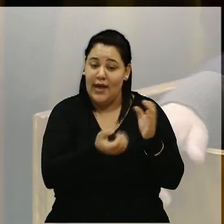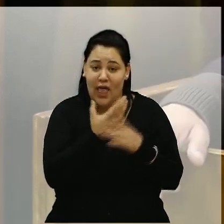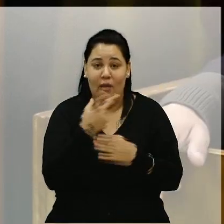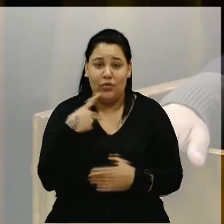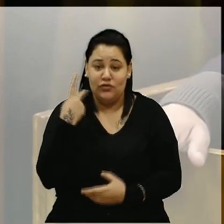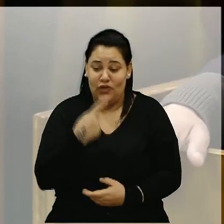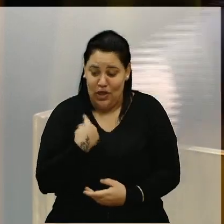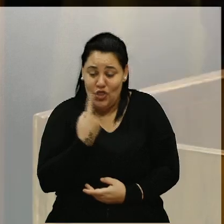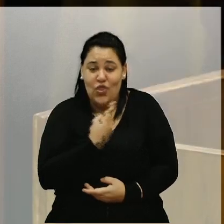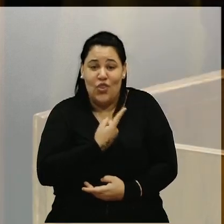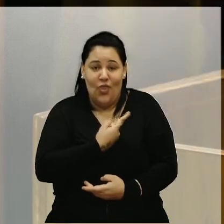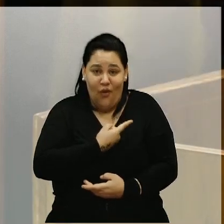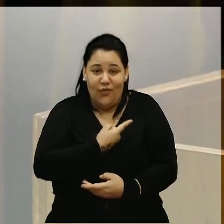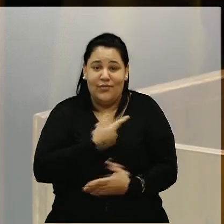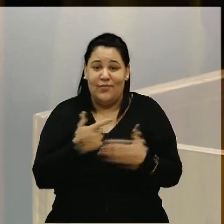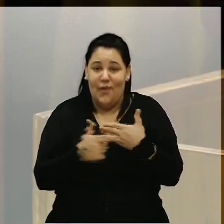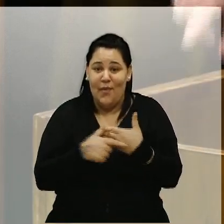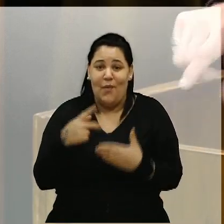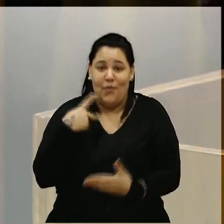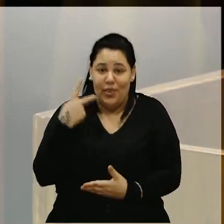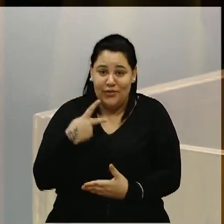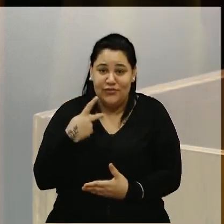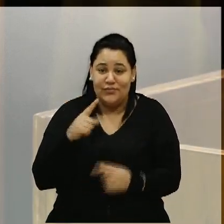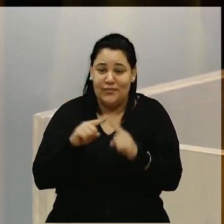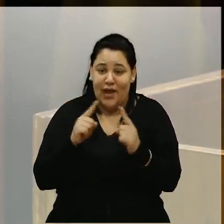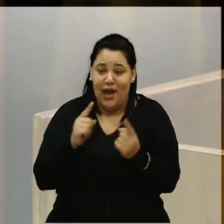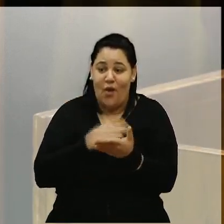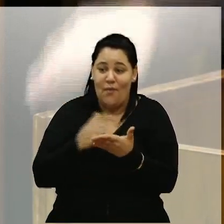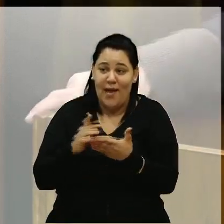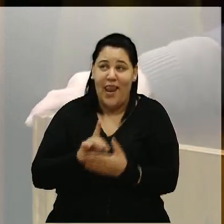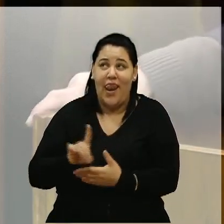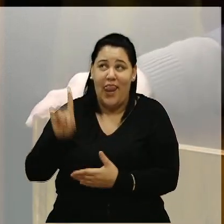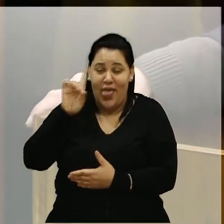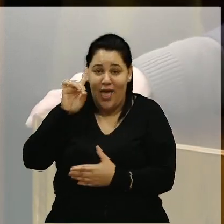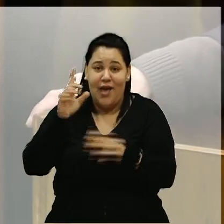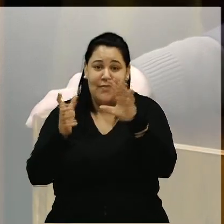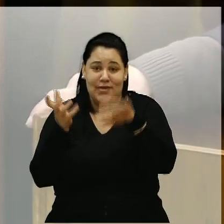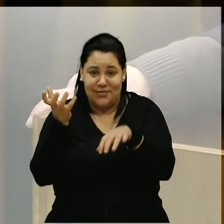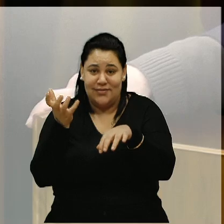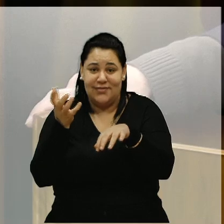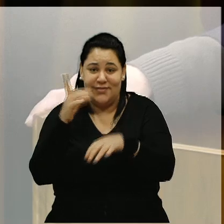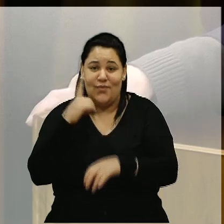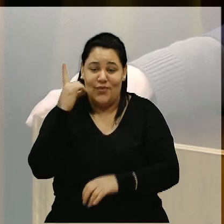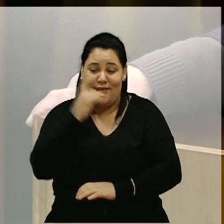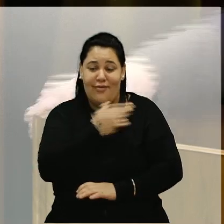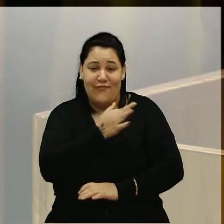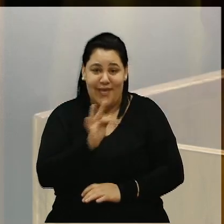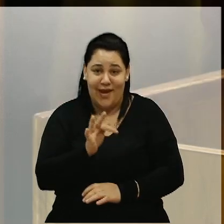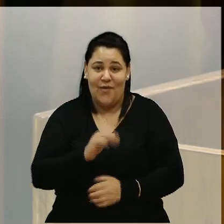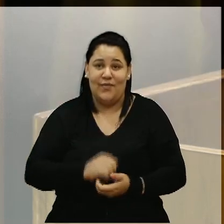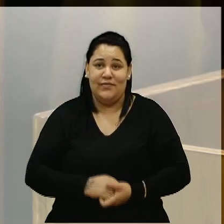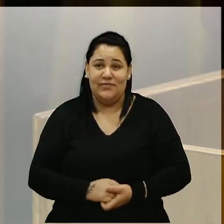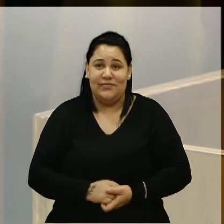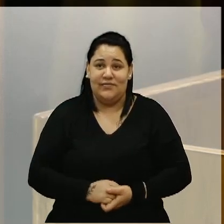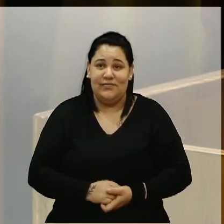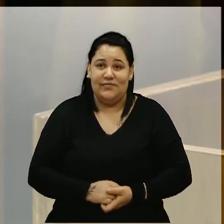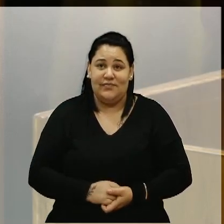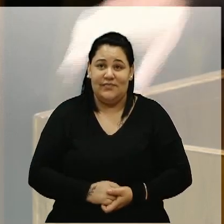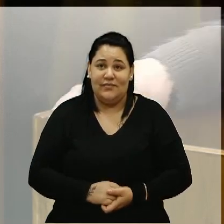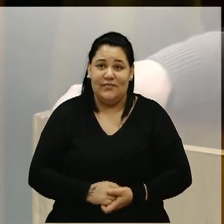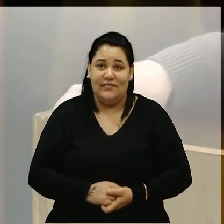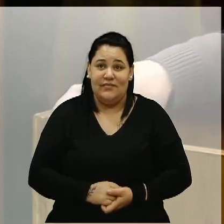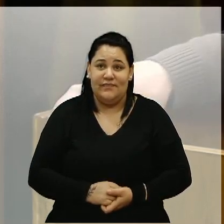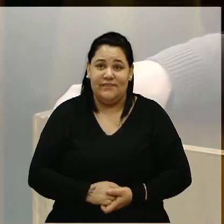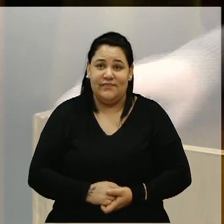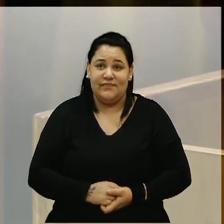somos políticos. Mas começa lá em Brasília, lá nos deputados federais. E é esses que muitas vezes